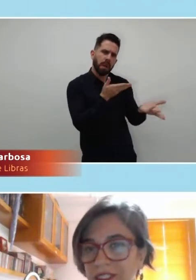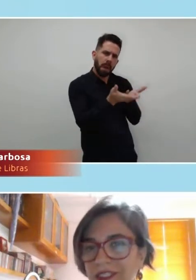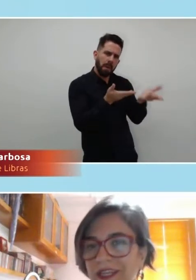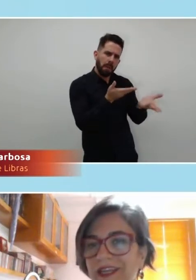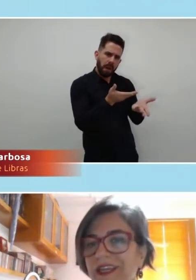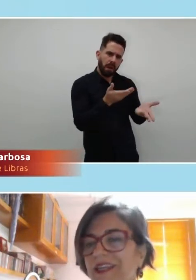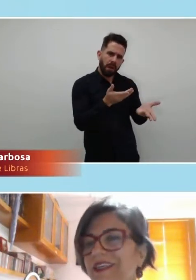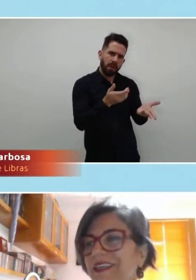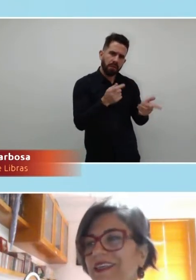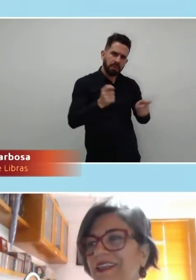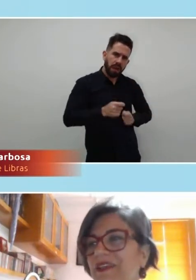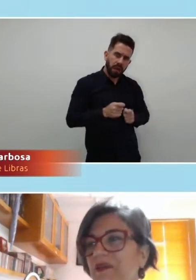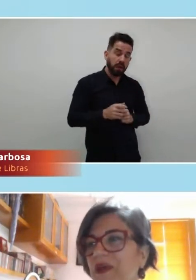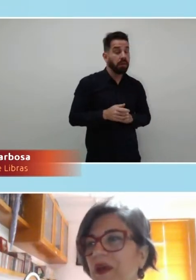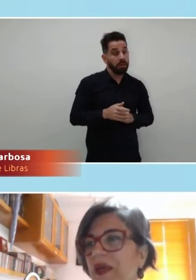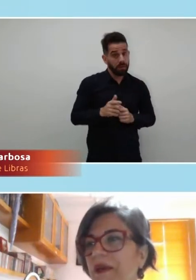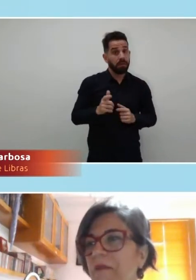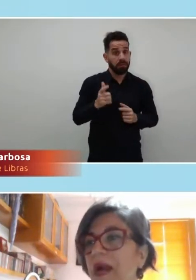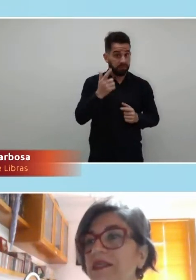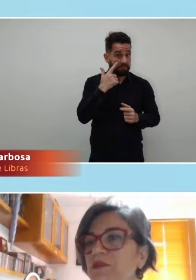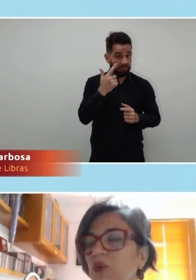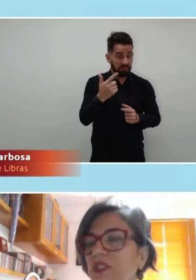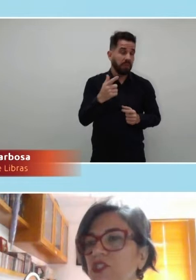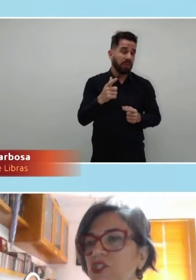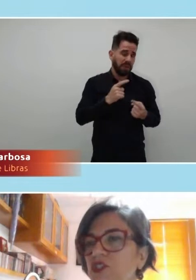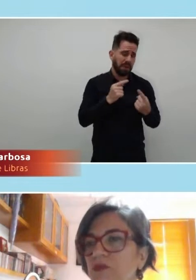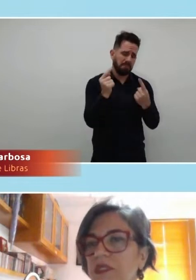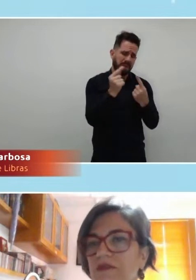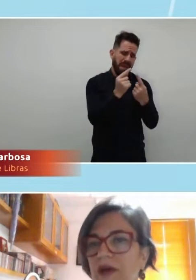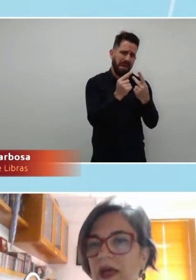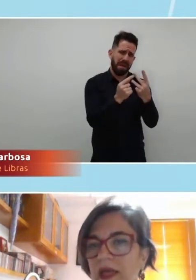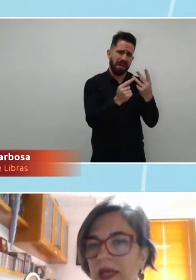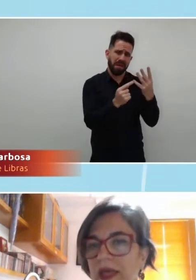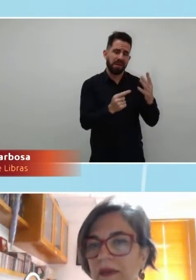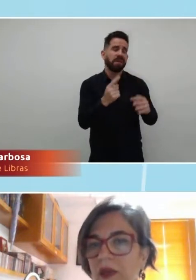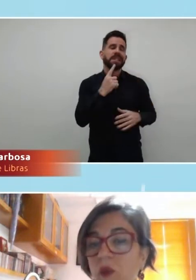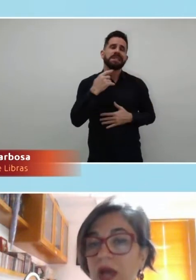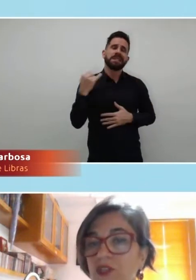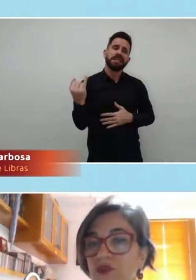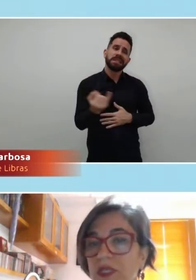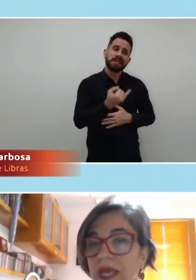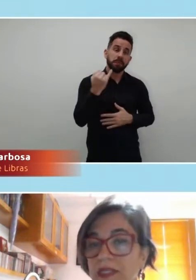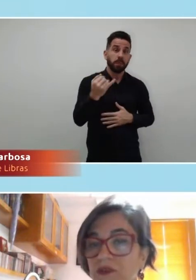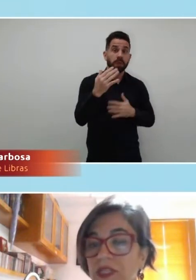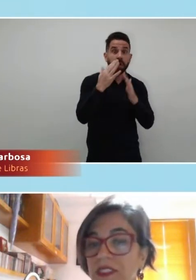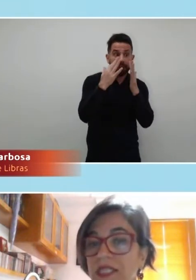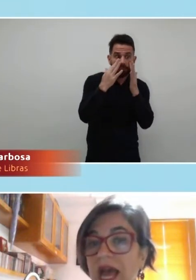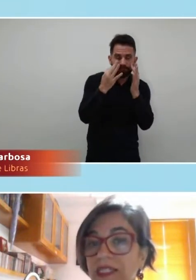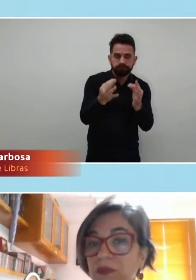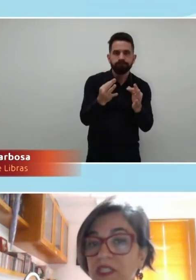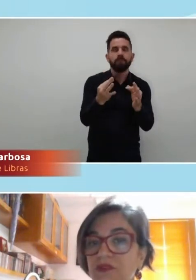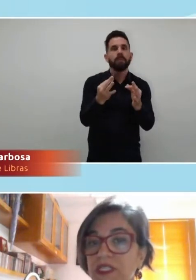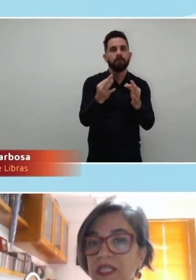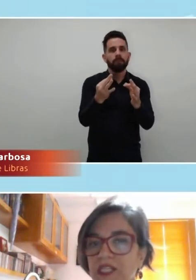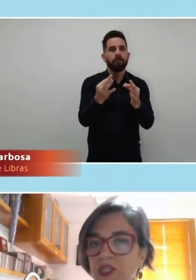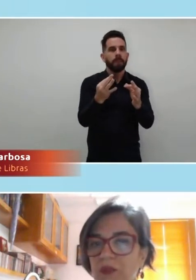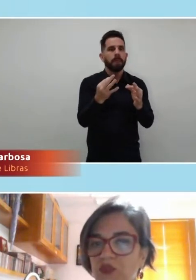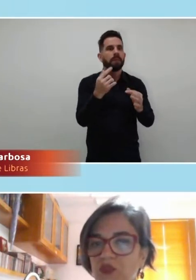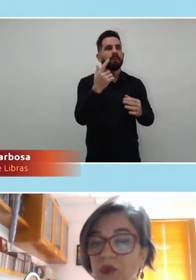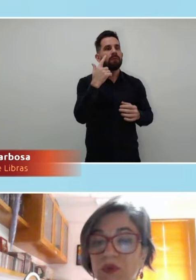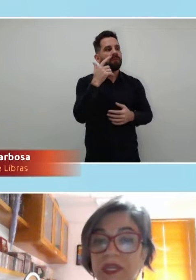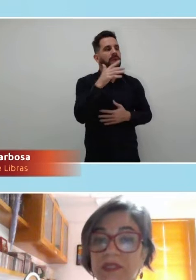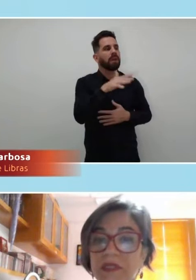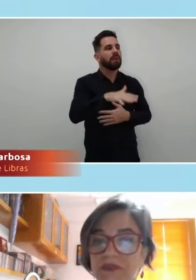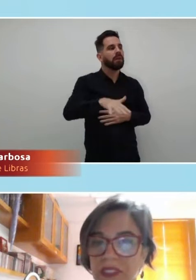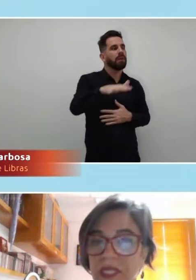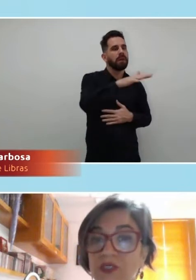coisa, né, que é mais importante a gente observar. Eu acho que, às vezes, a especificidade da pessoa